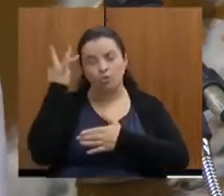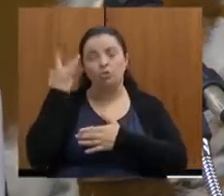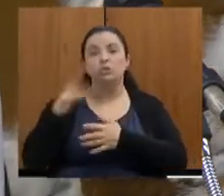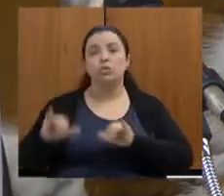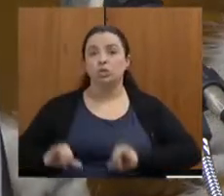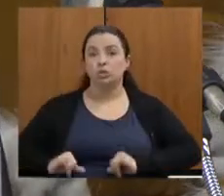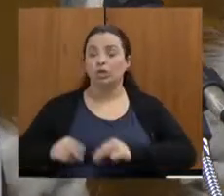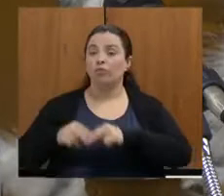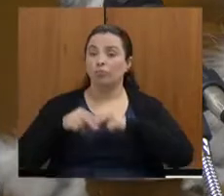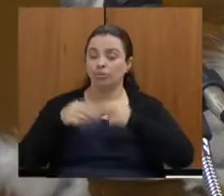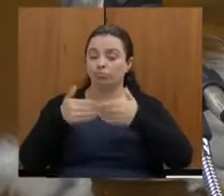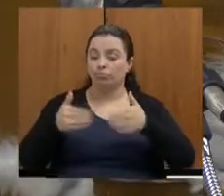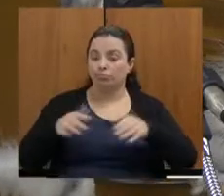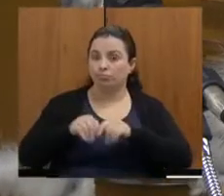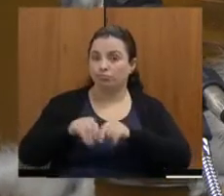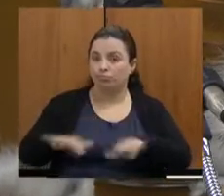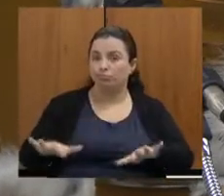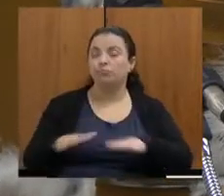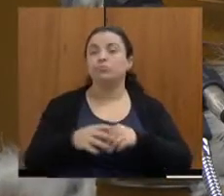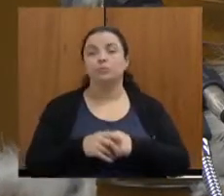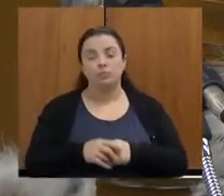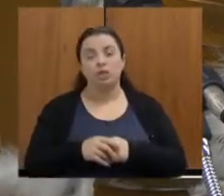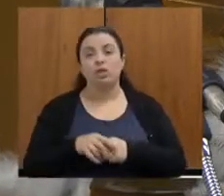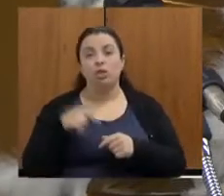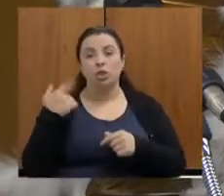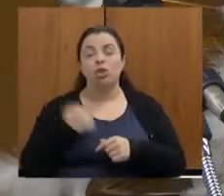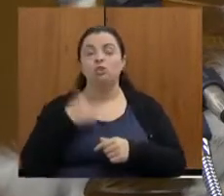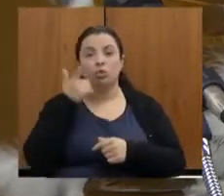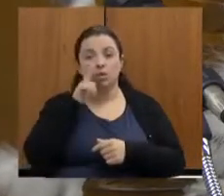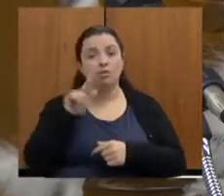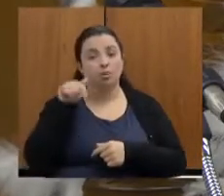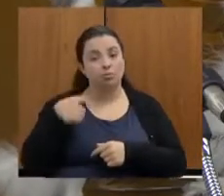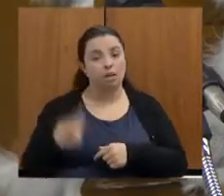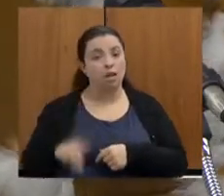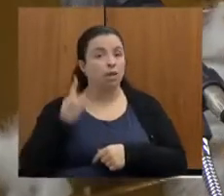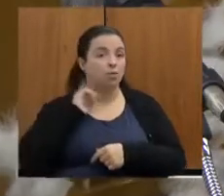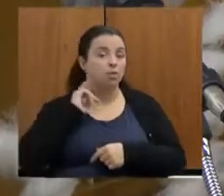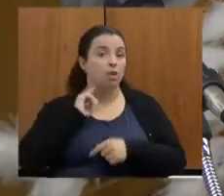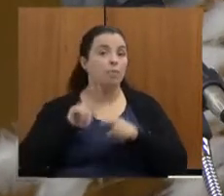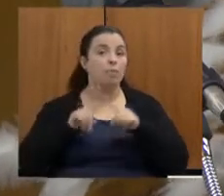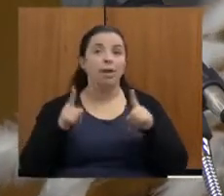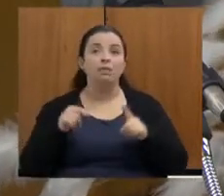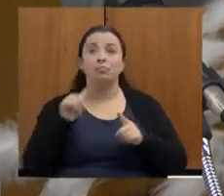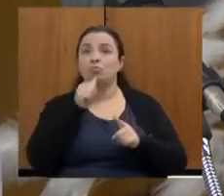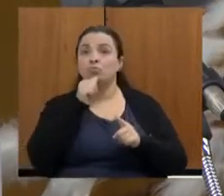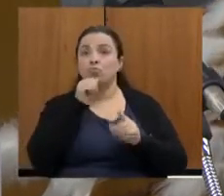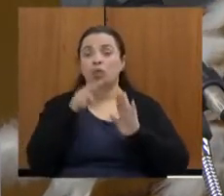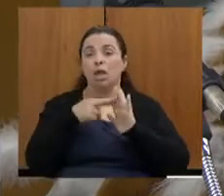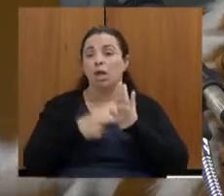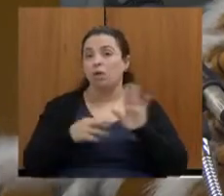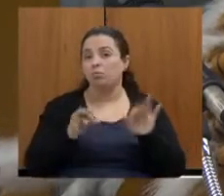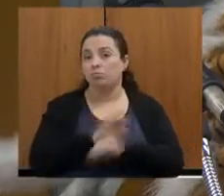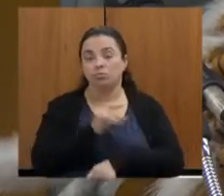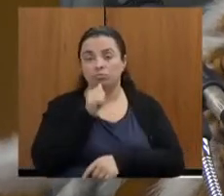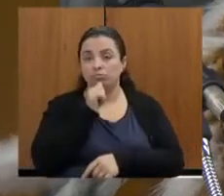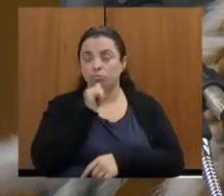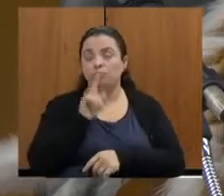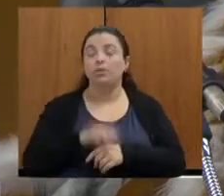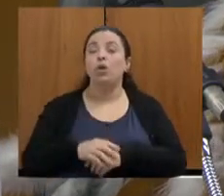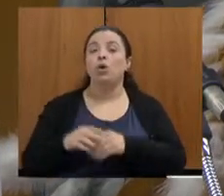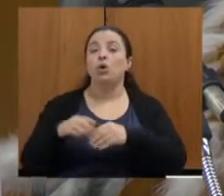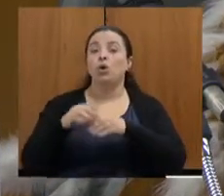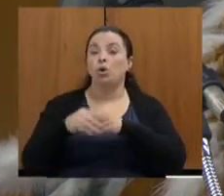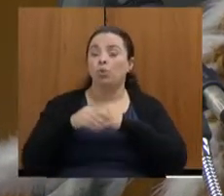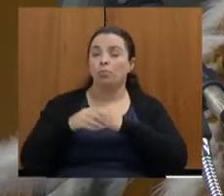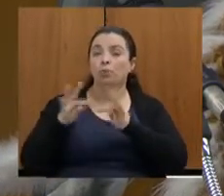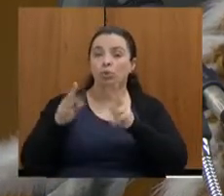na lei nebe aqui em Minas Gerais porém ainda não foi regulamentada cumprimentar todos atingidos atingidas aqui